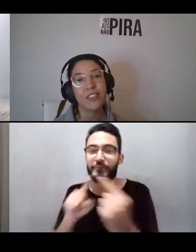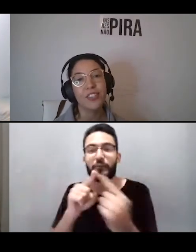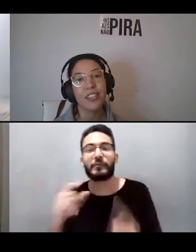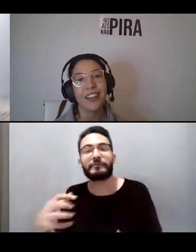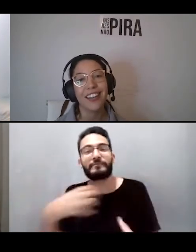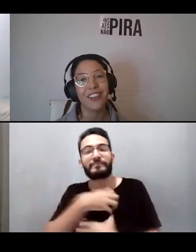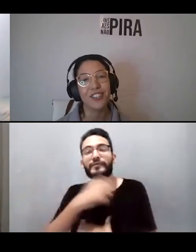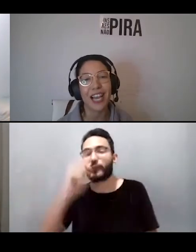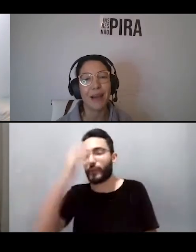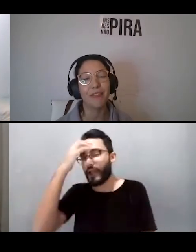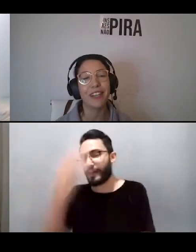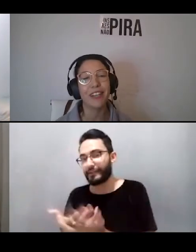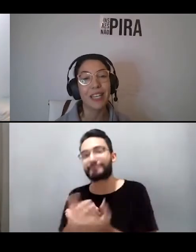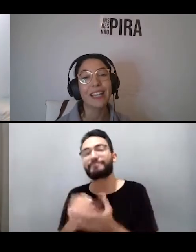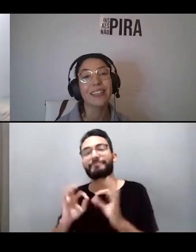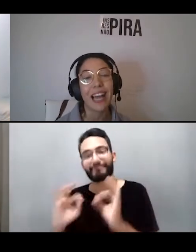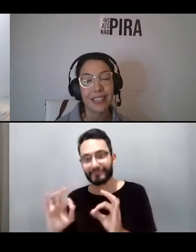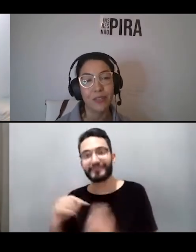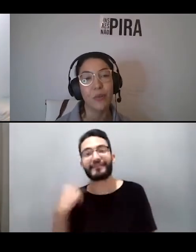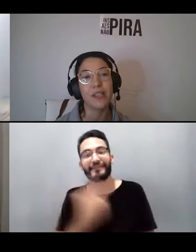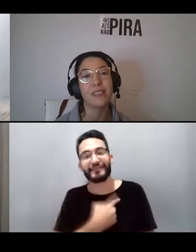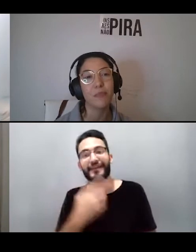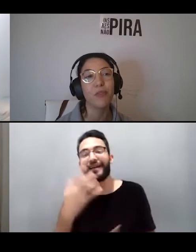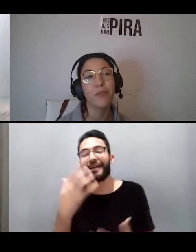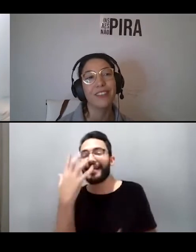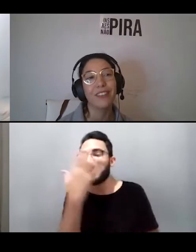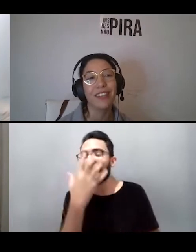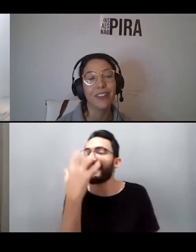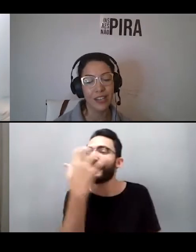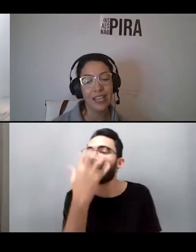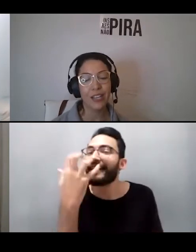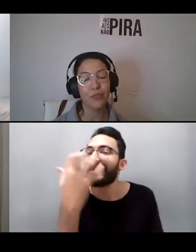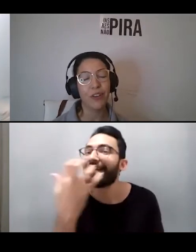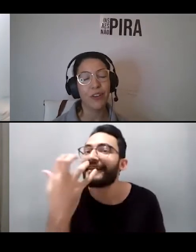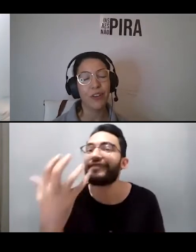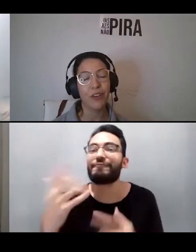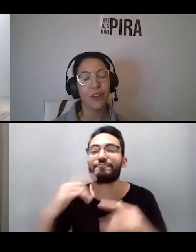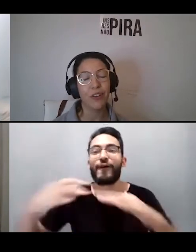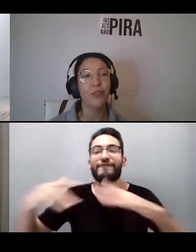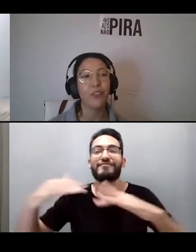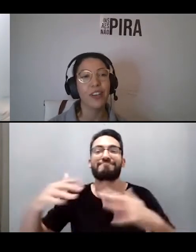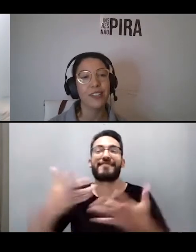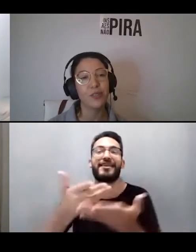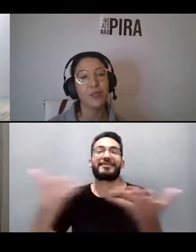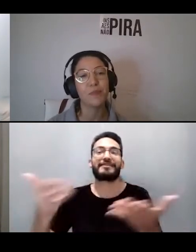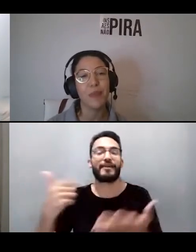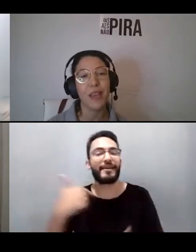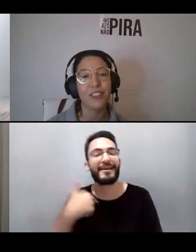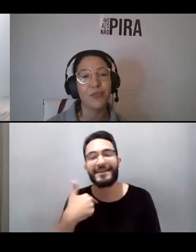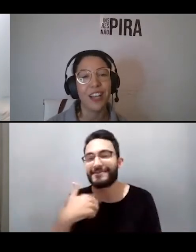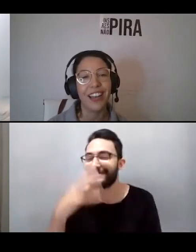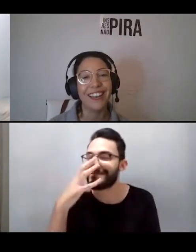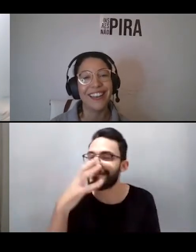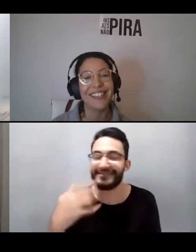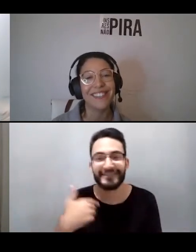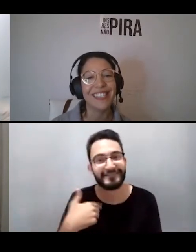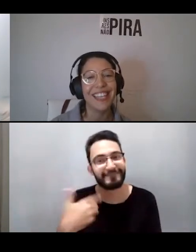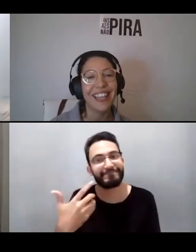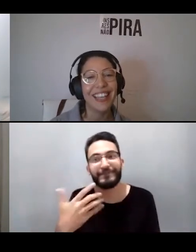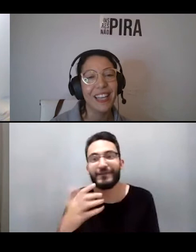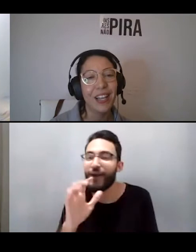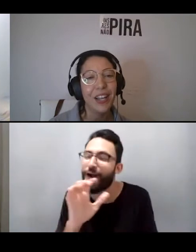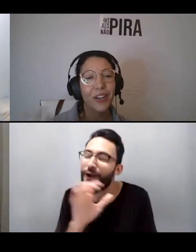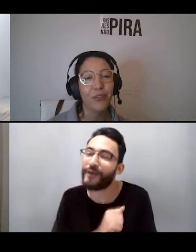que você acredita, né? E a gente acaba ficando encantado com esse movimento. Então, eu falo que eu sou muito fã e sou suspeita de falar em